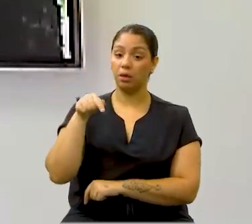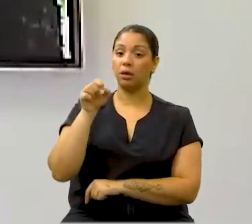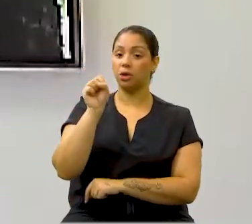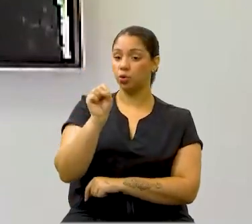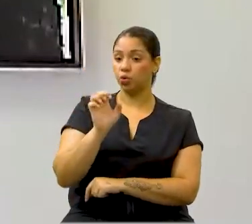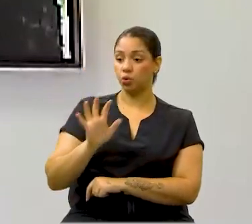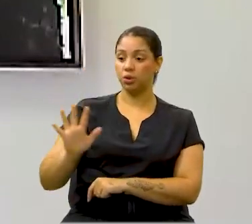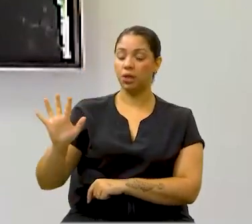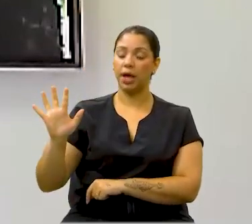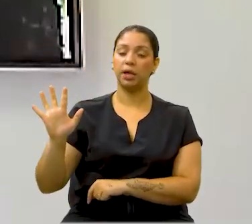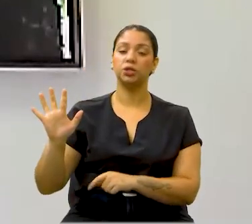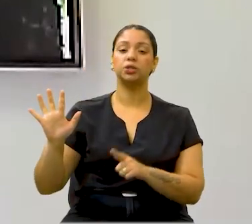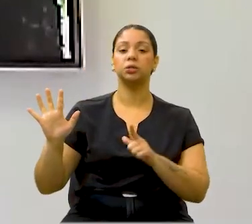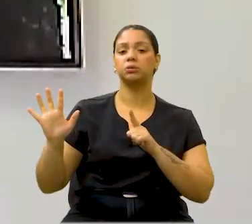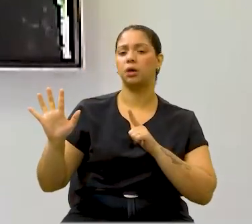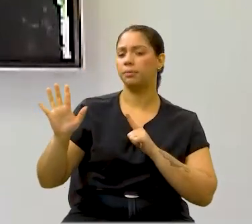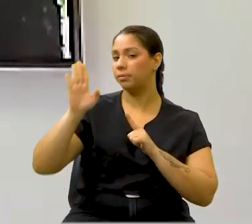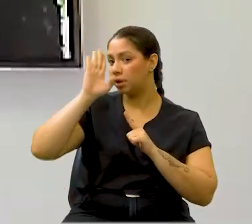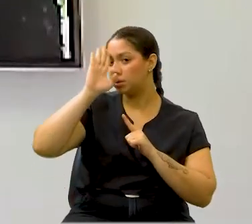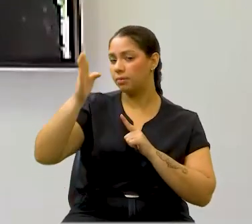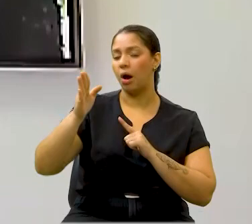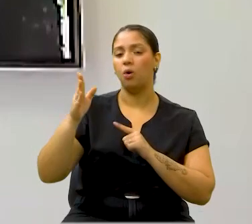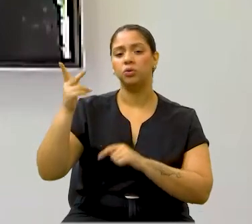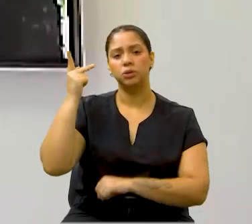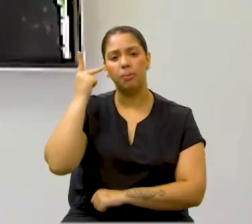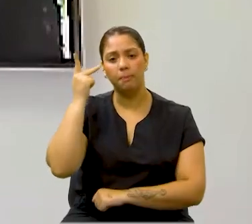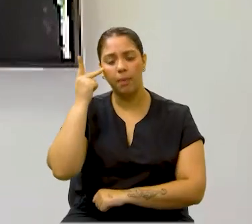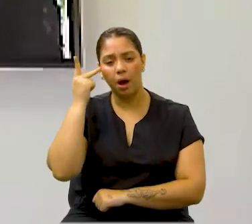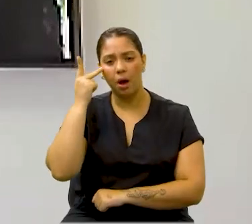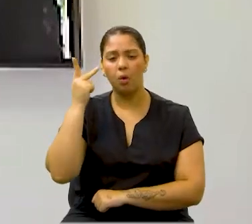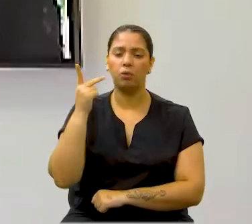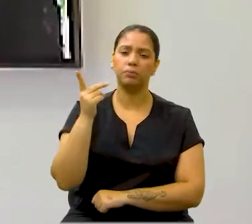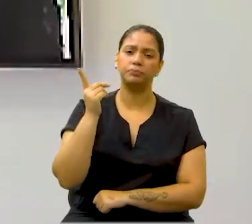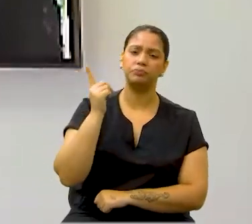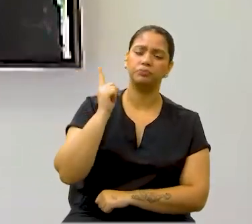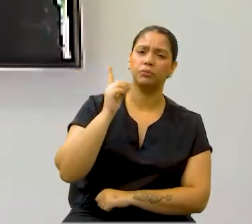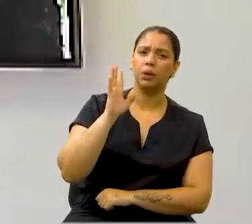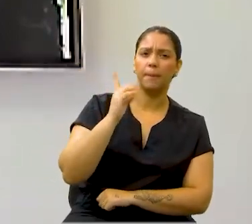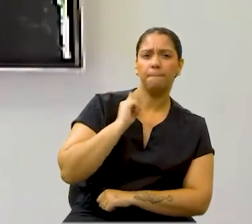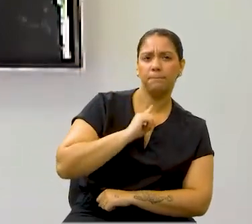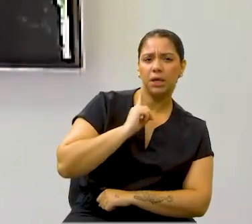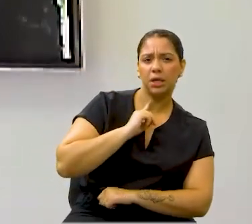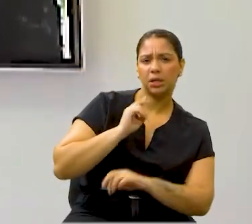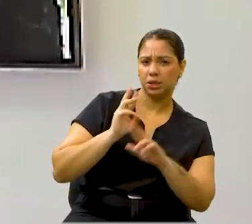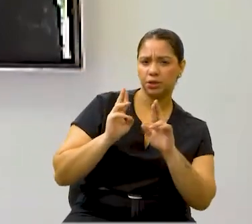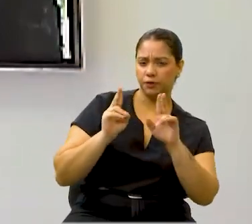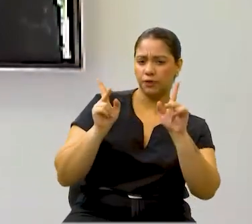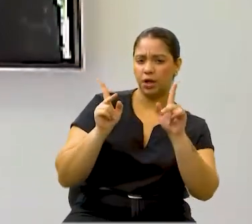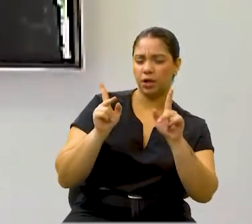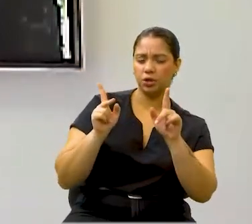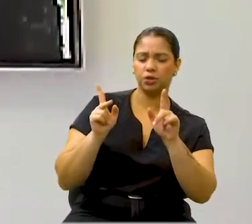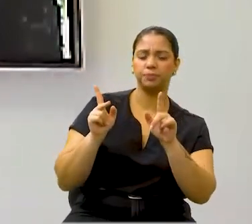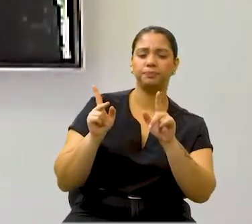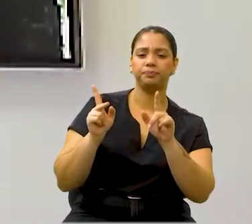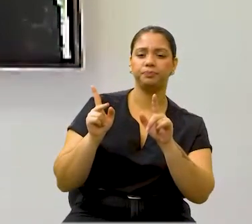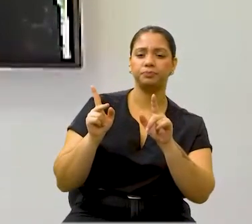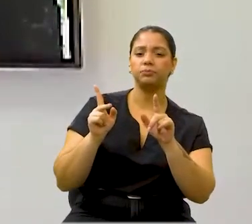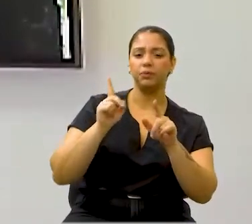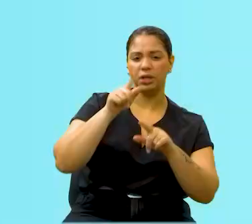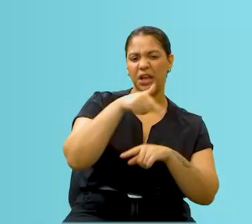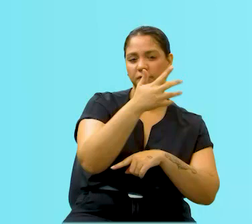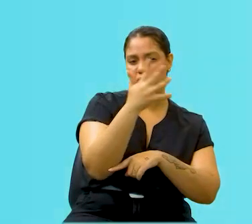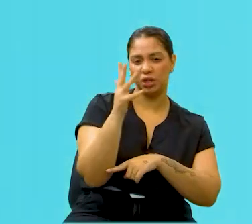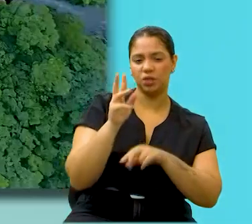no Sudeste, a gente, principalmente na região de São Paulo, porque daí Minas já é uma outra questão